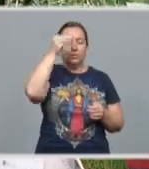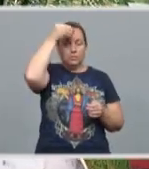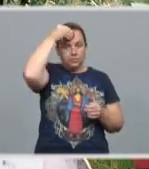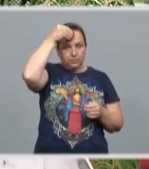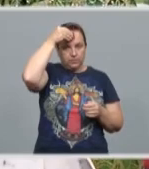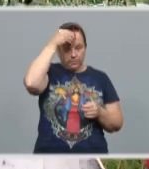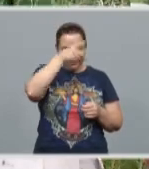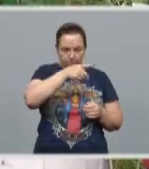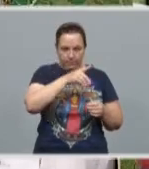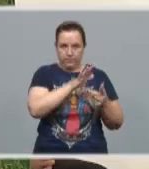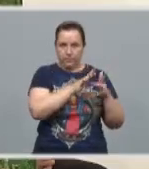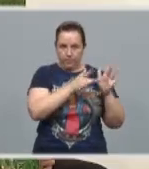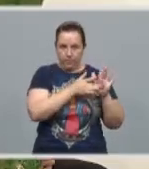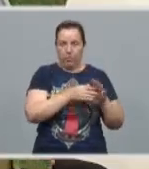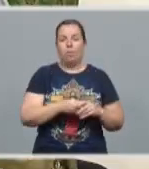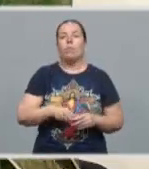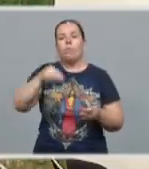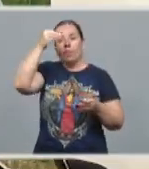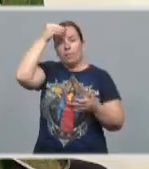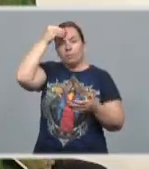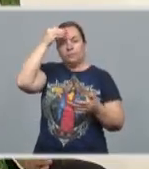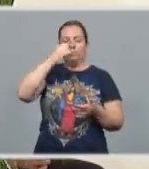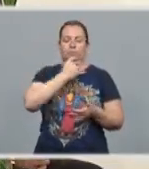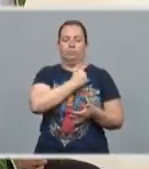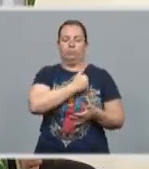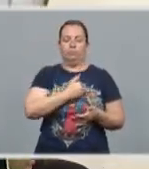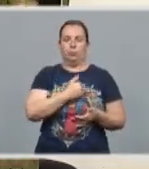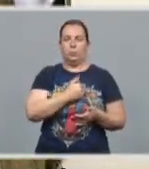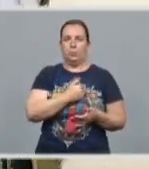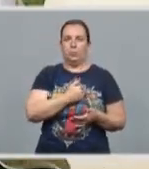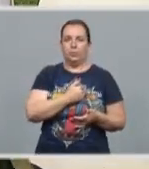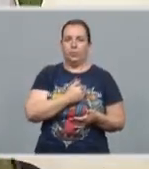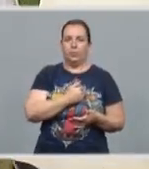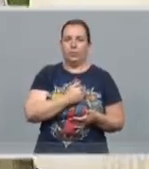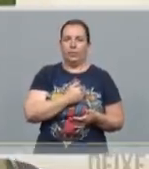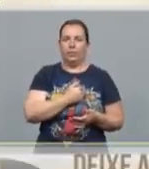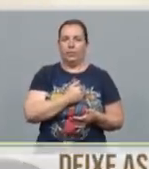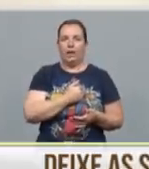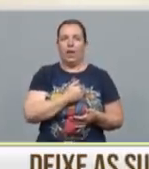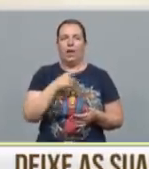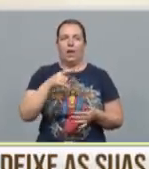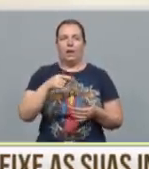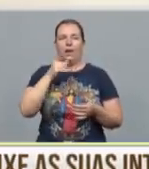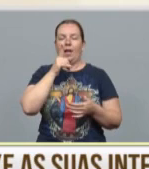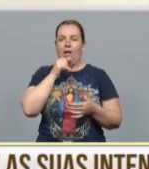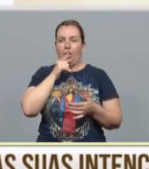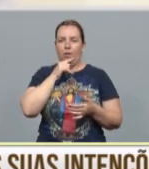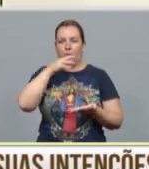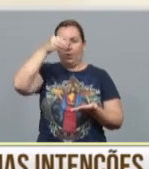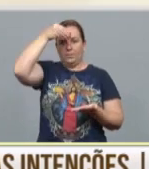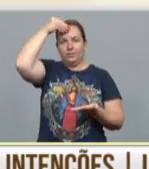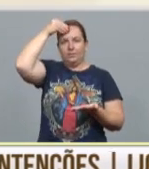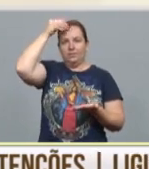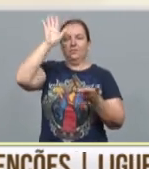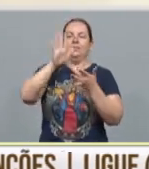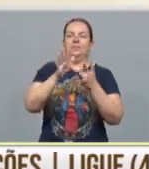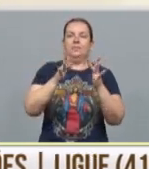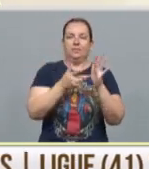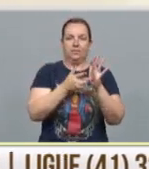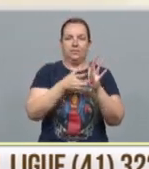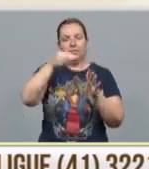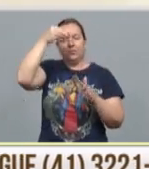batismo. O batismo de João era o batismo da água, e de Jesus